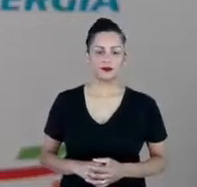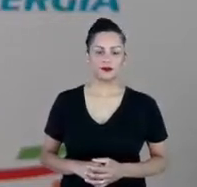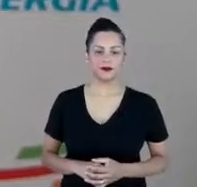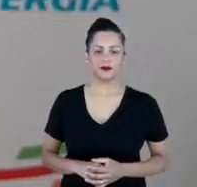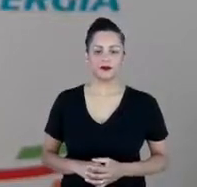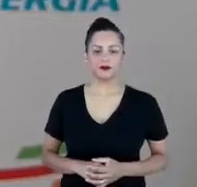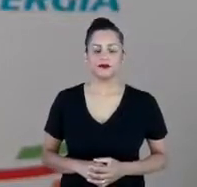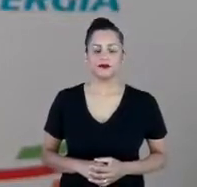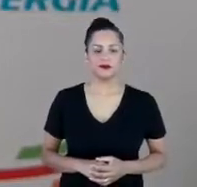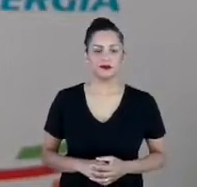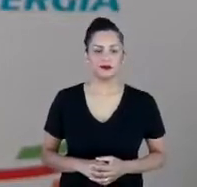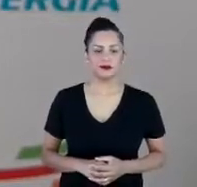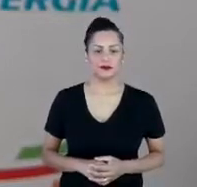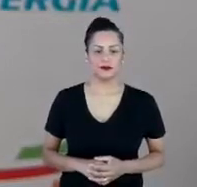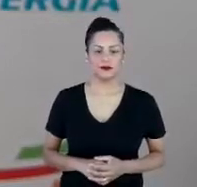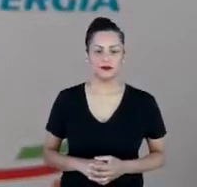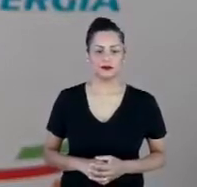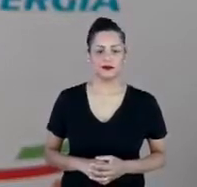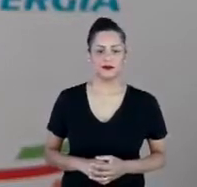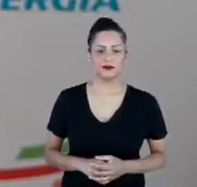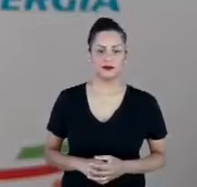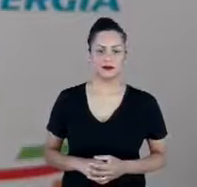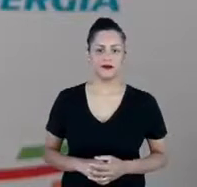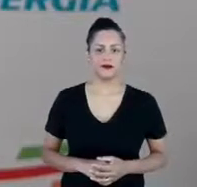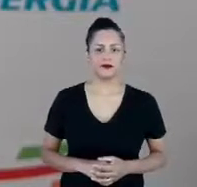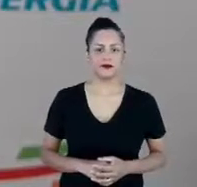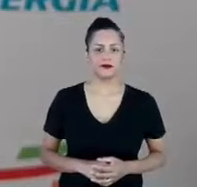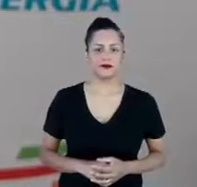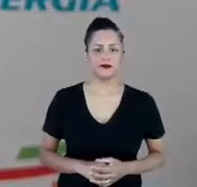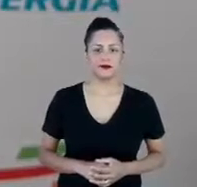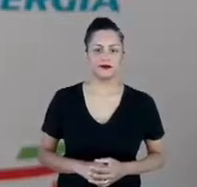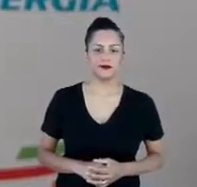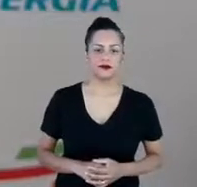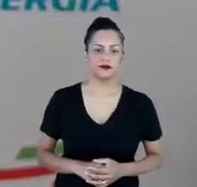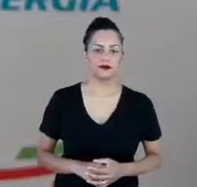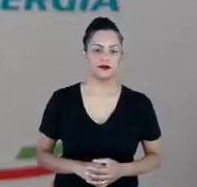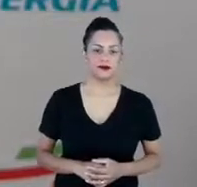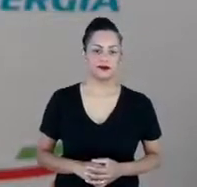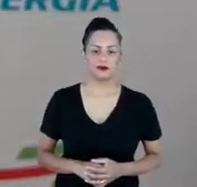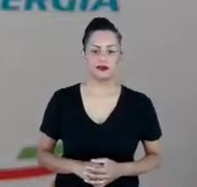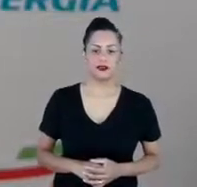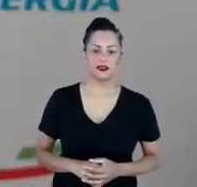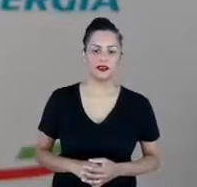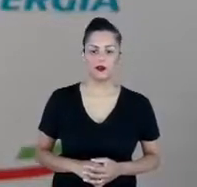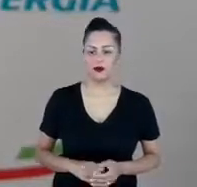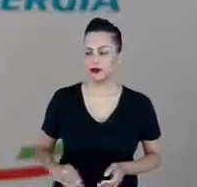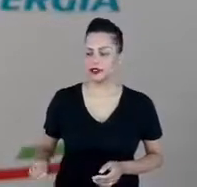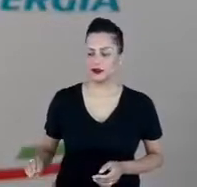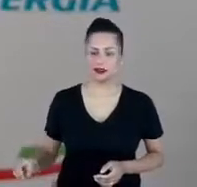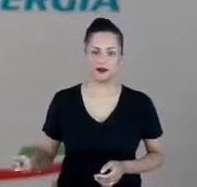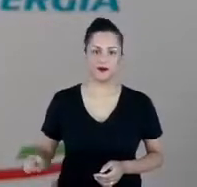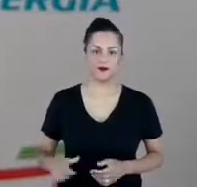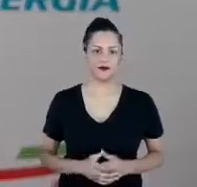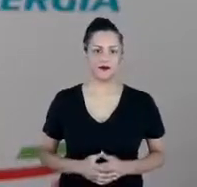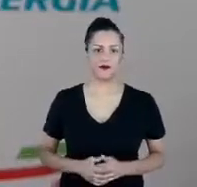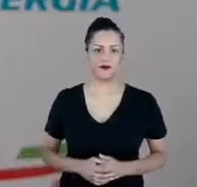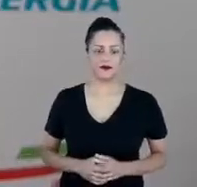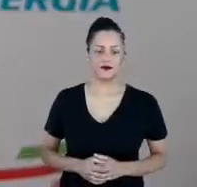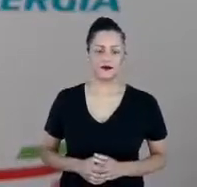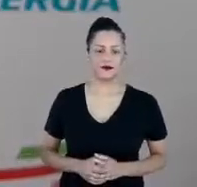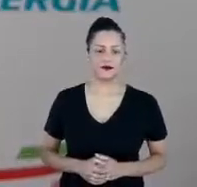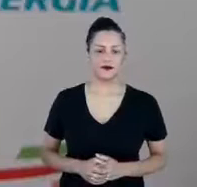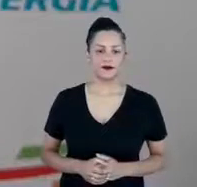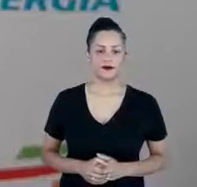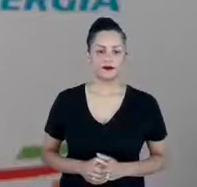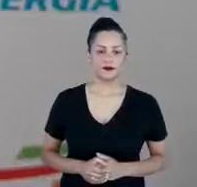thanks to love one House Fest neste fim Agradeço ao campo guarda-roupas infantil em a colocar o homem